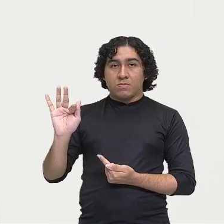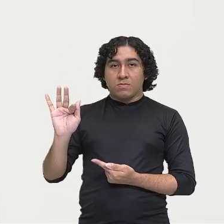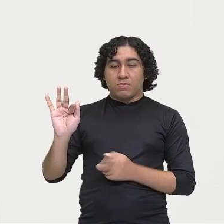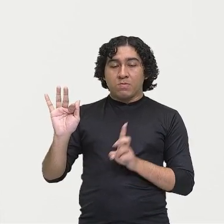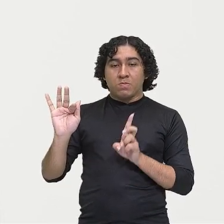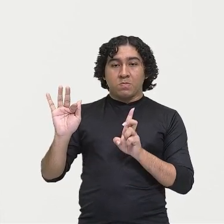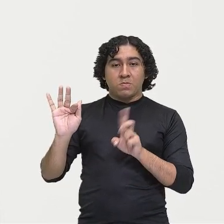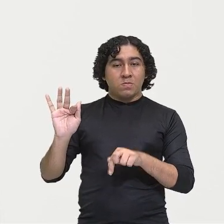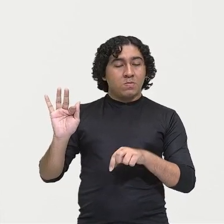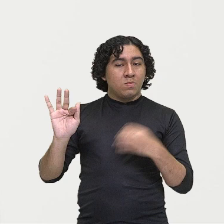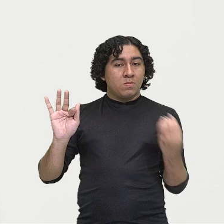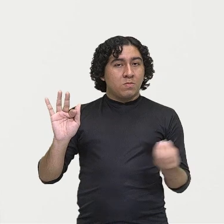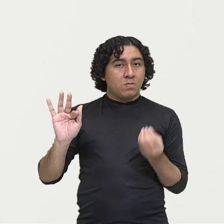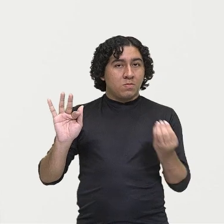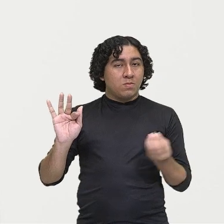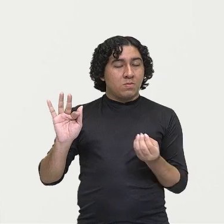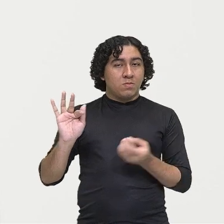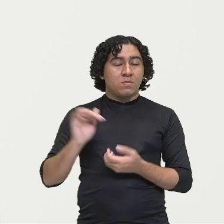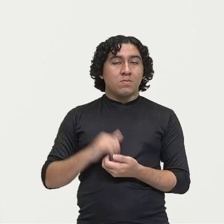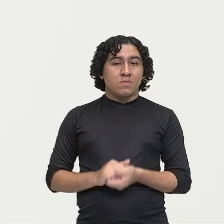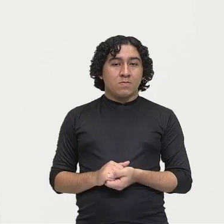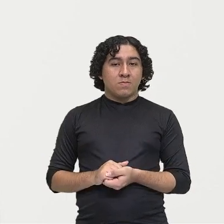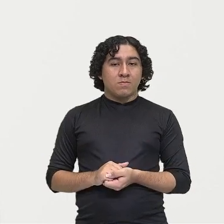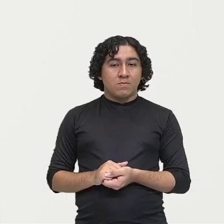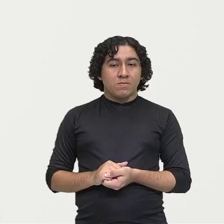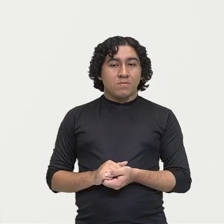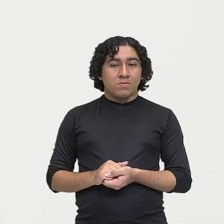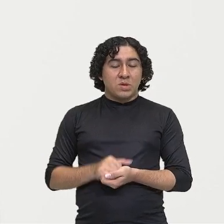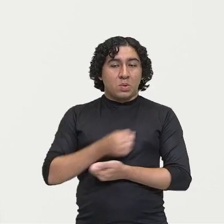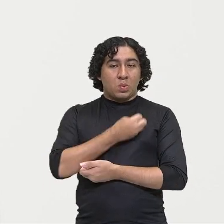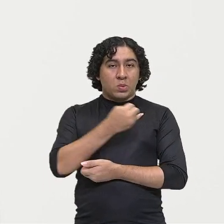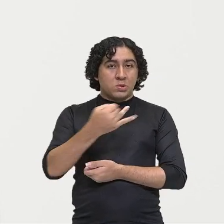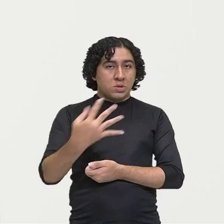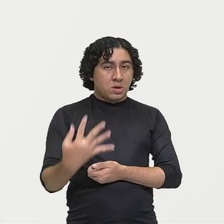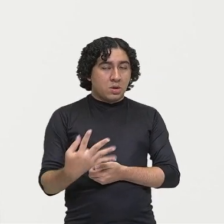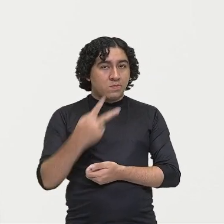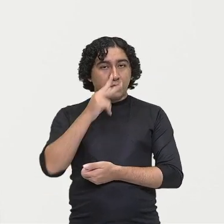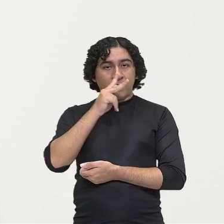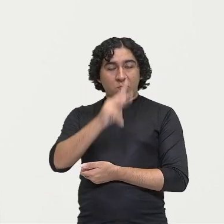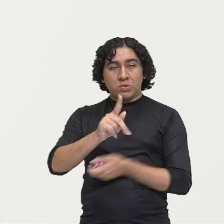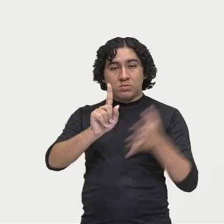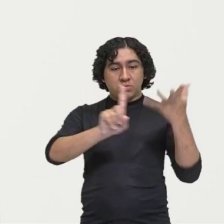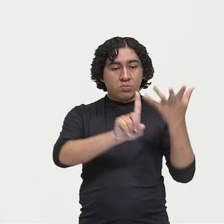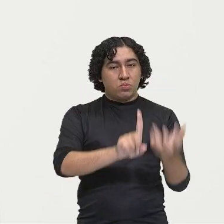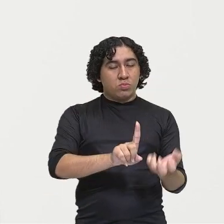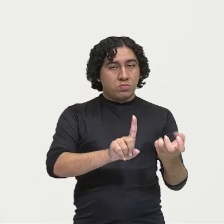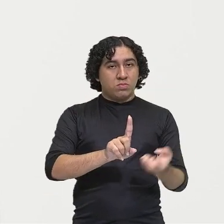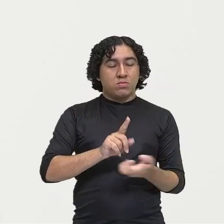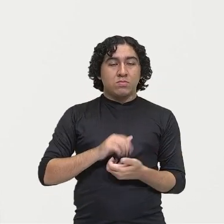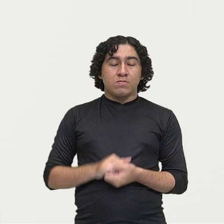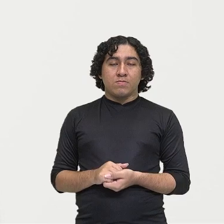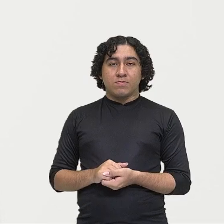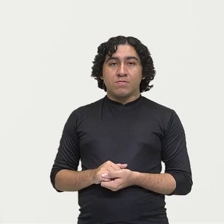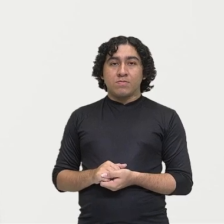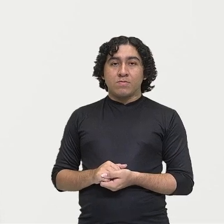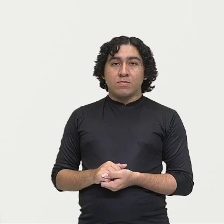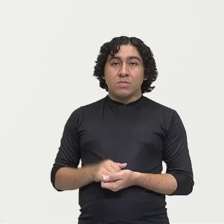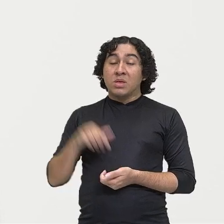é conhecida como a intensidade da força gravitacional. E a